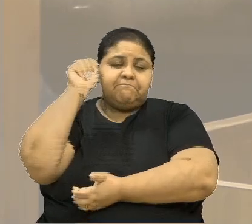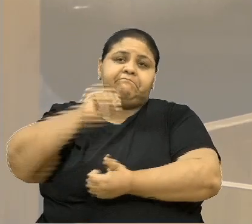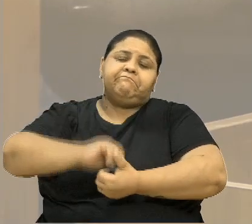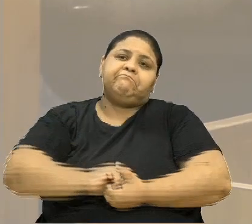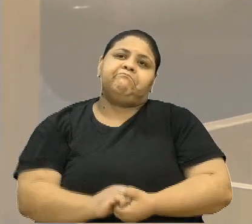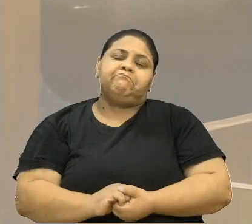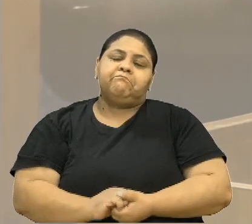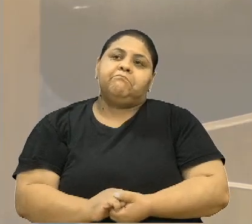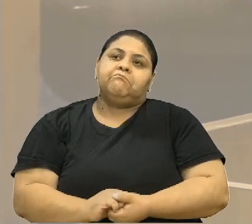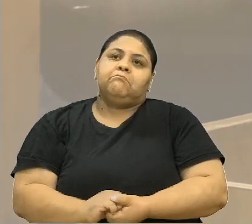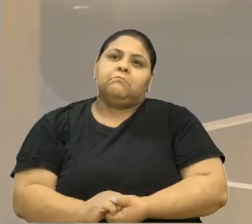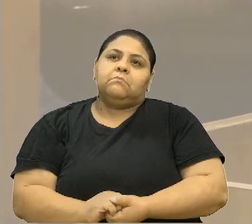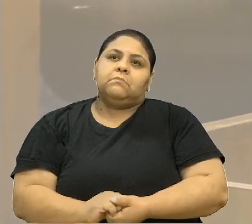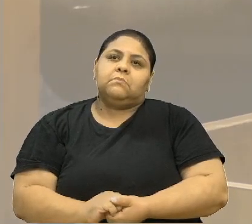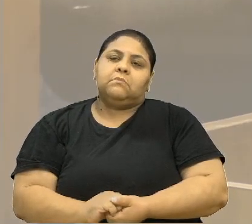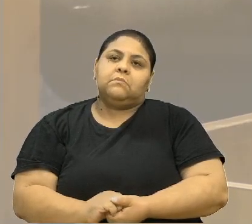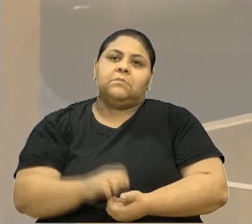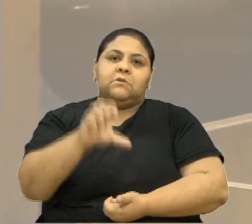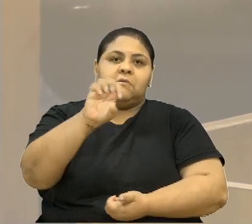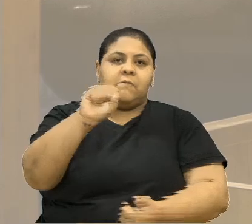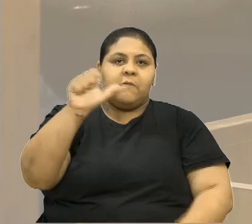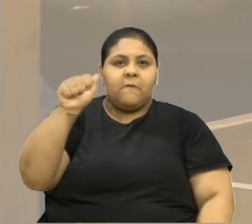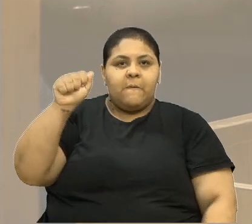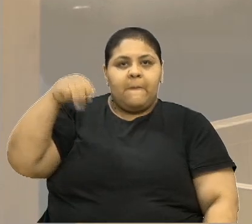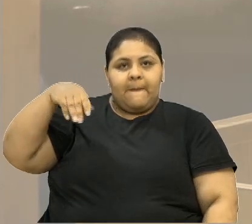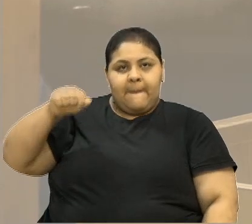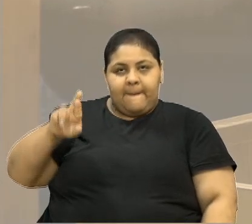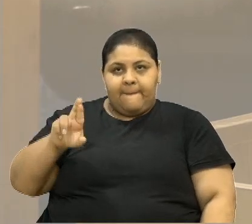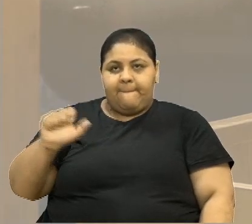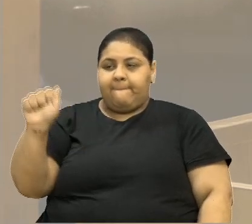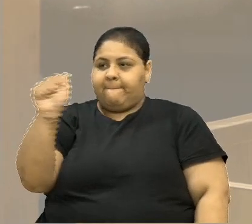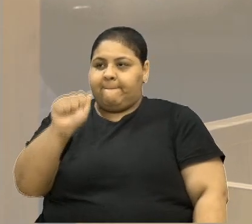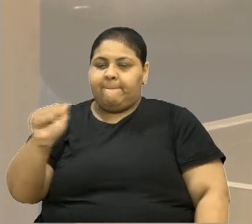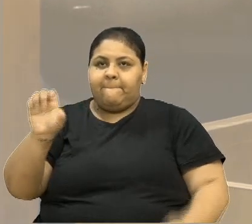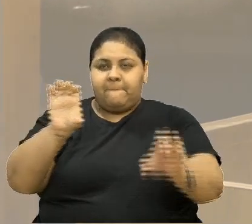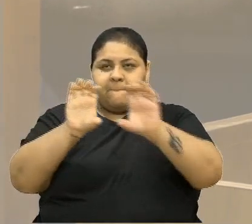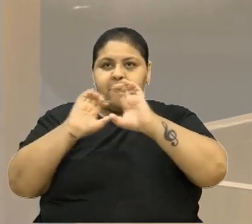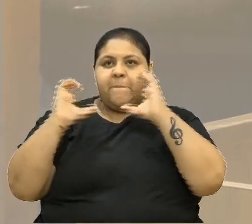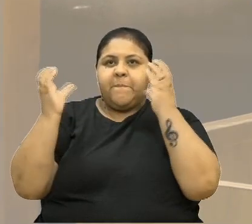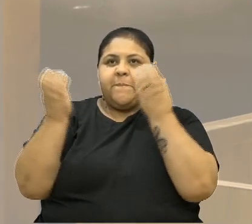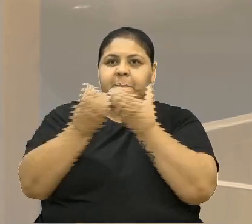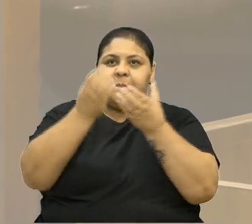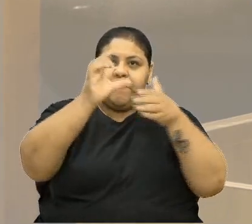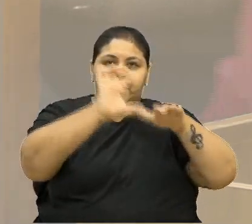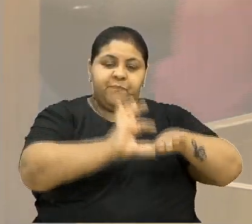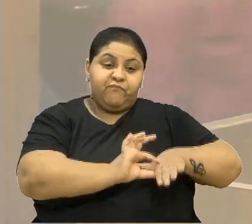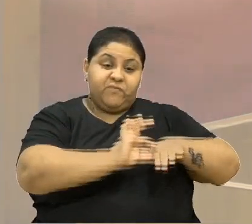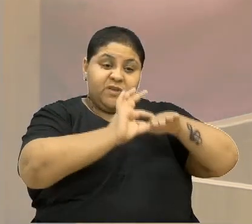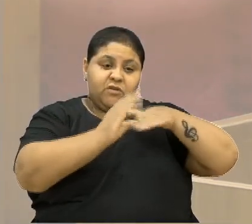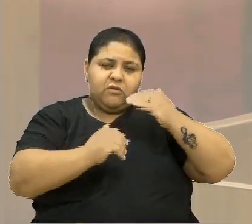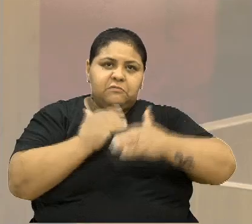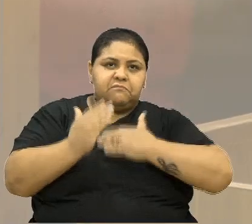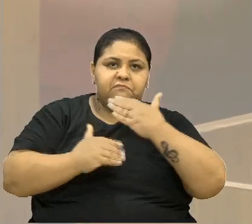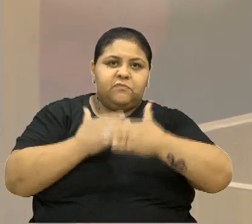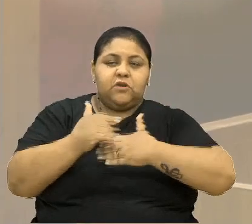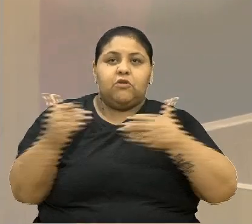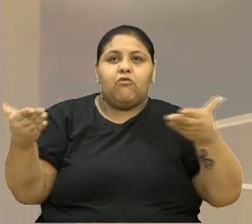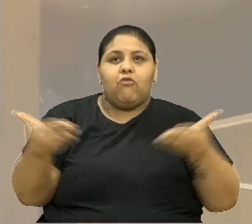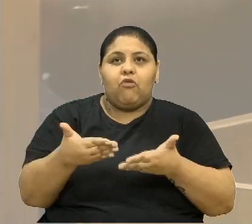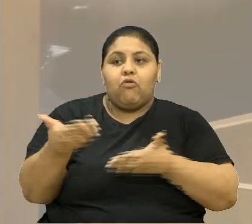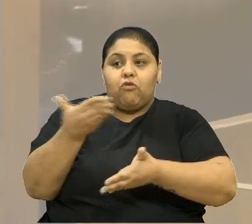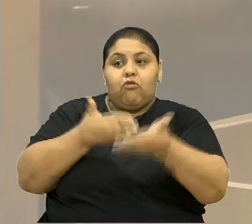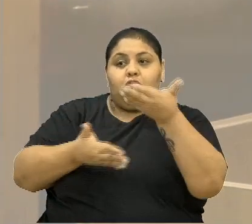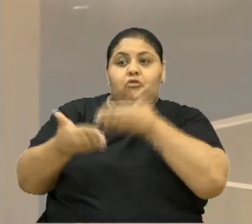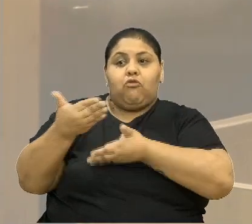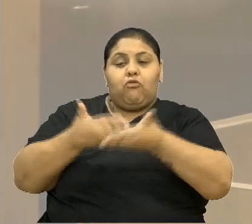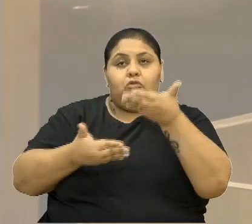E a SAMAR, que é a Associação da Comunidade lá, liderou esse processo, e hoje a gente atende aqui